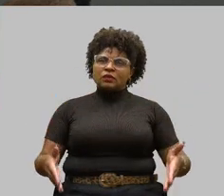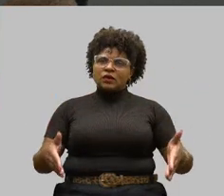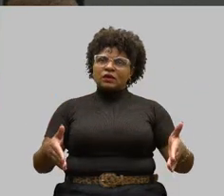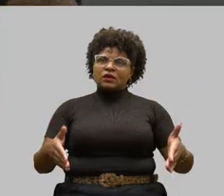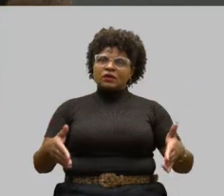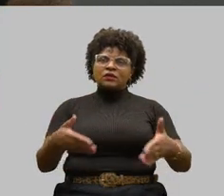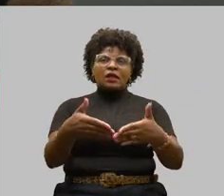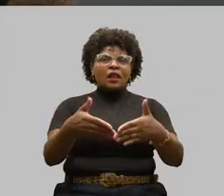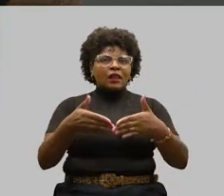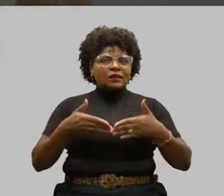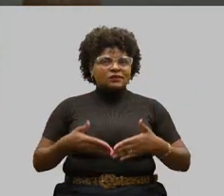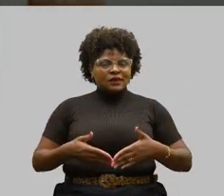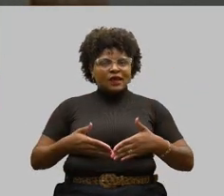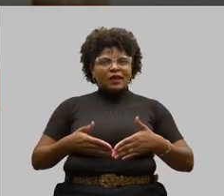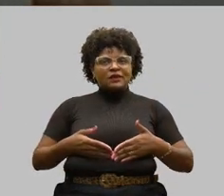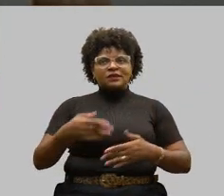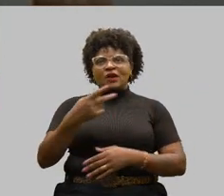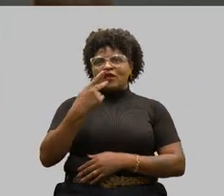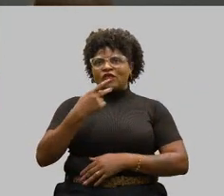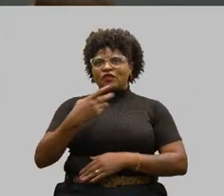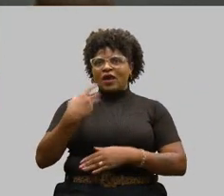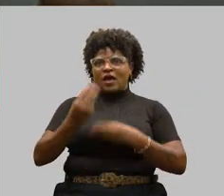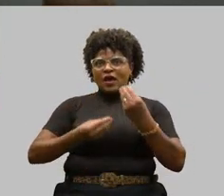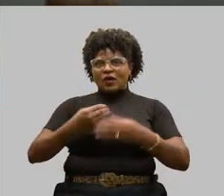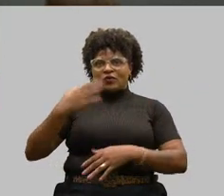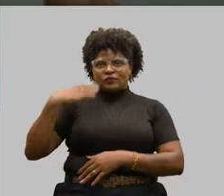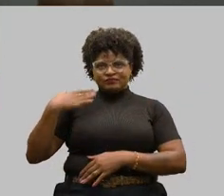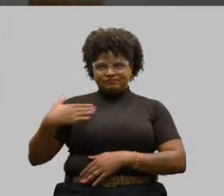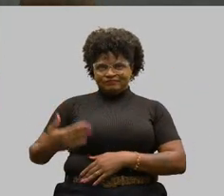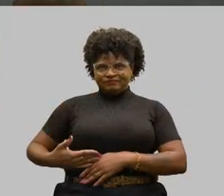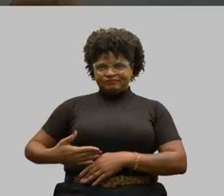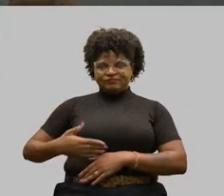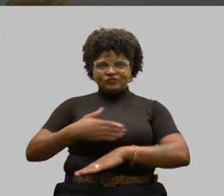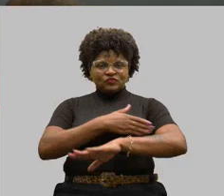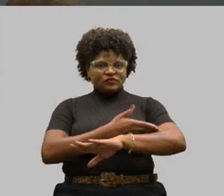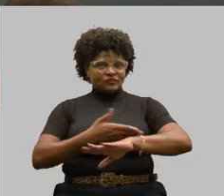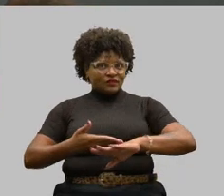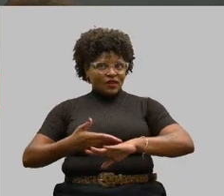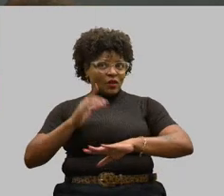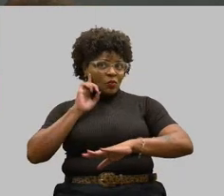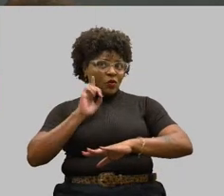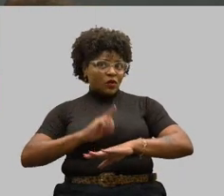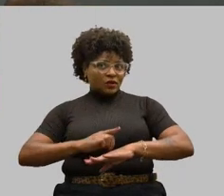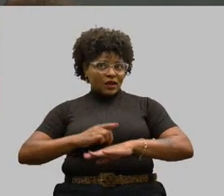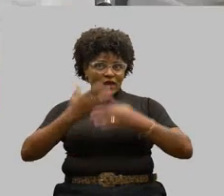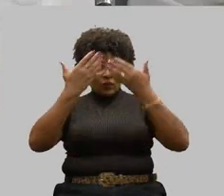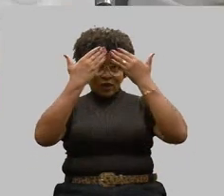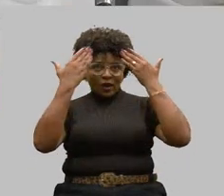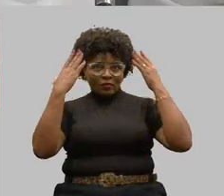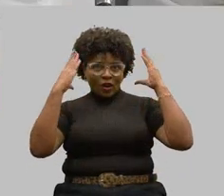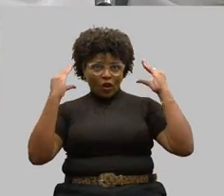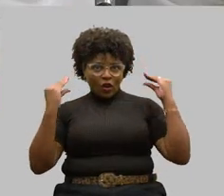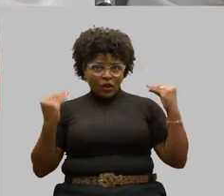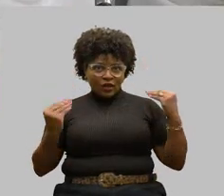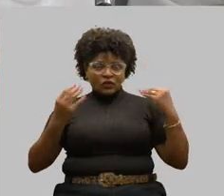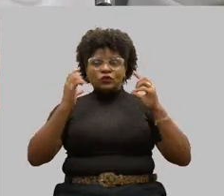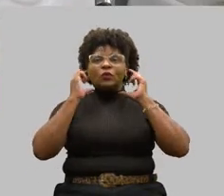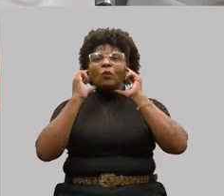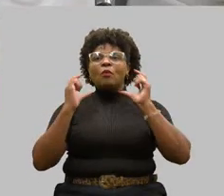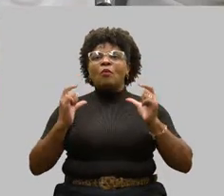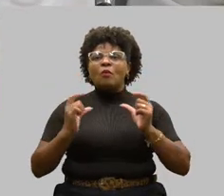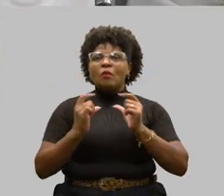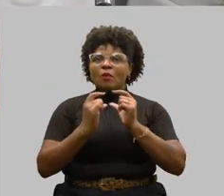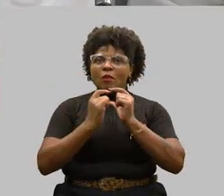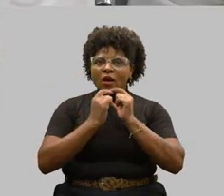minha audiodescrição eu sou moreno os baba eu tenho cabelos lisos estou com a camisa da